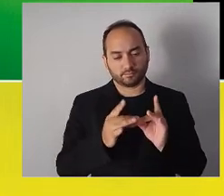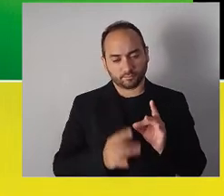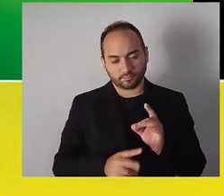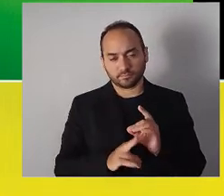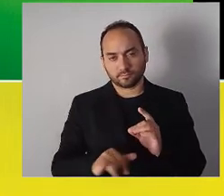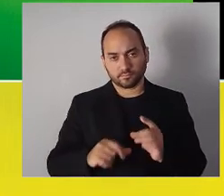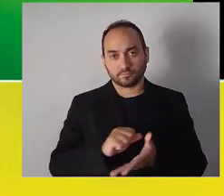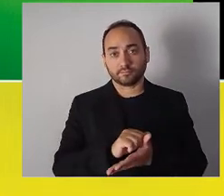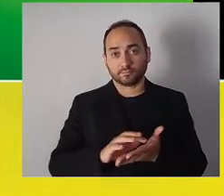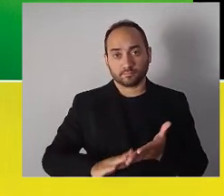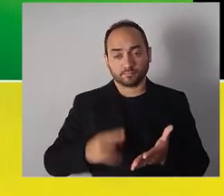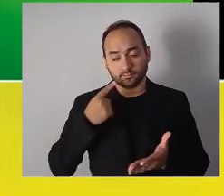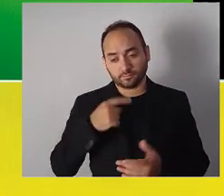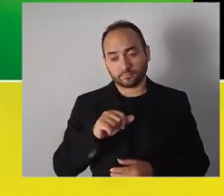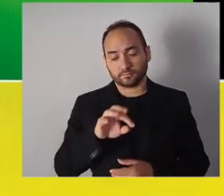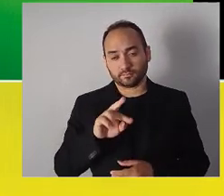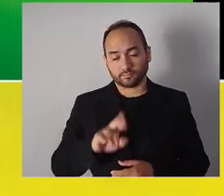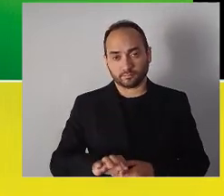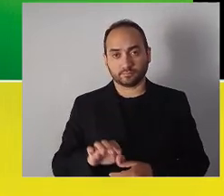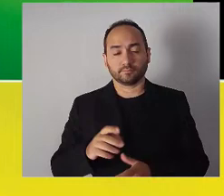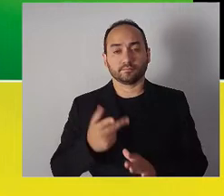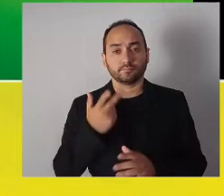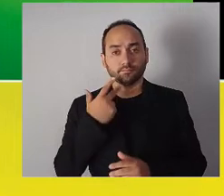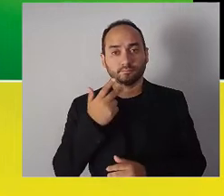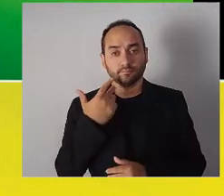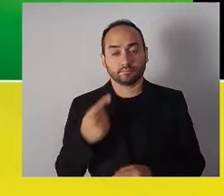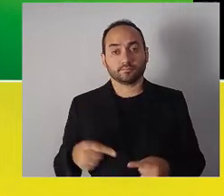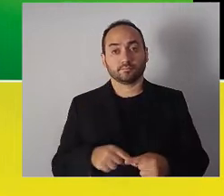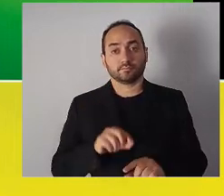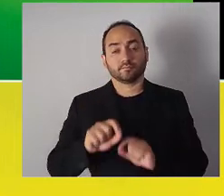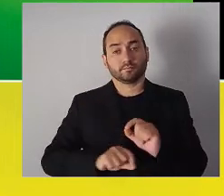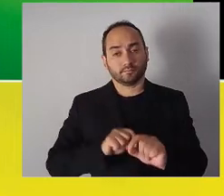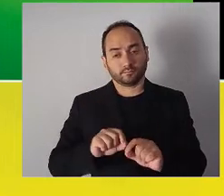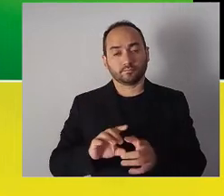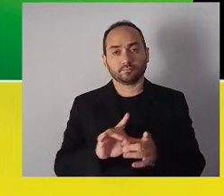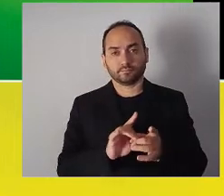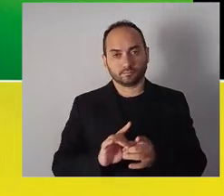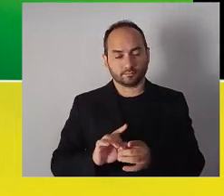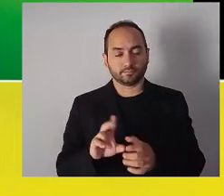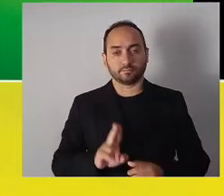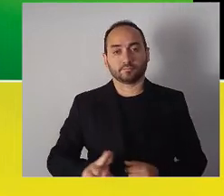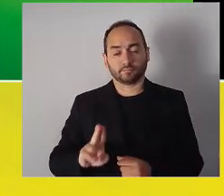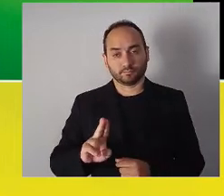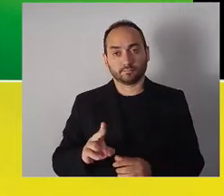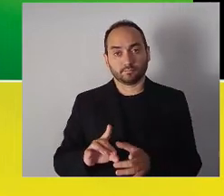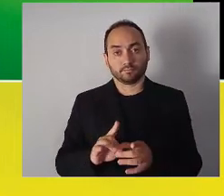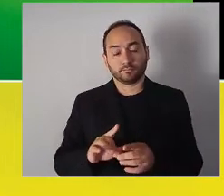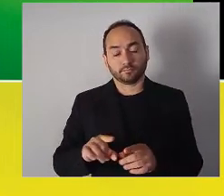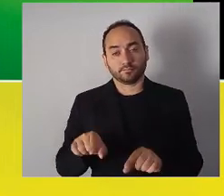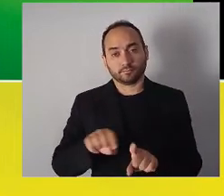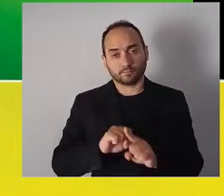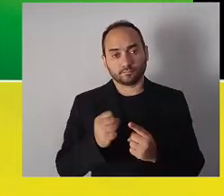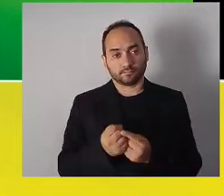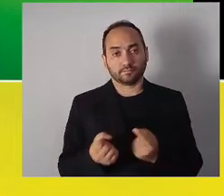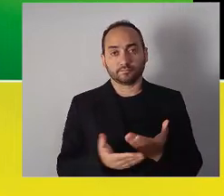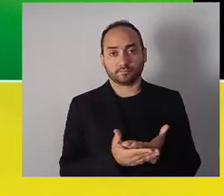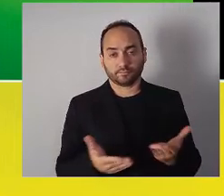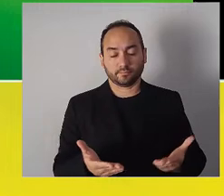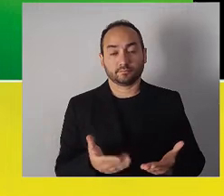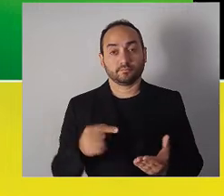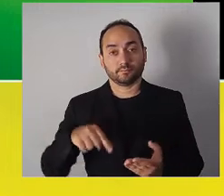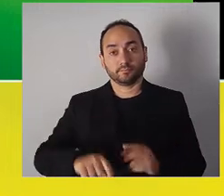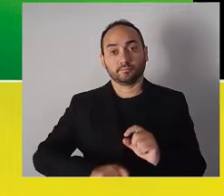das atividades do TRE Ceará, tanto para o Tribunal de Contas da União quanto para a sociedade. Abro a